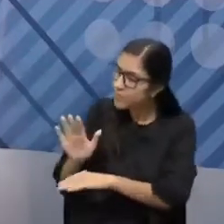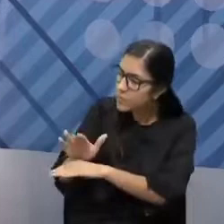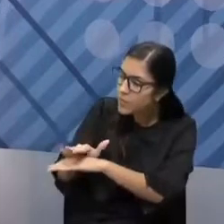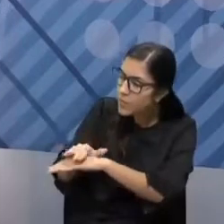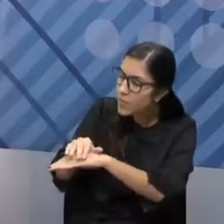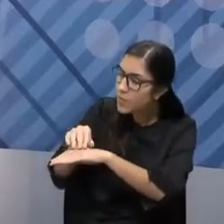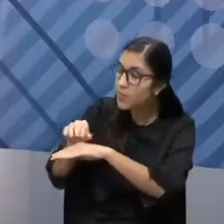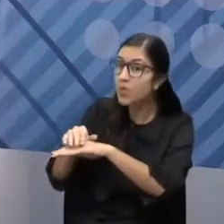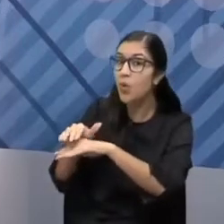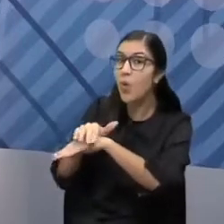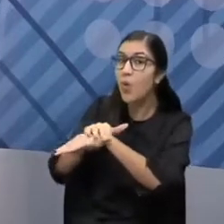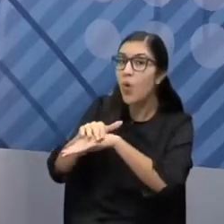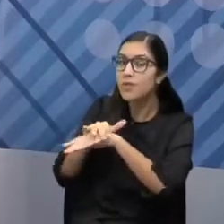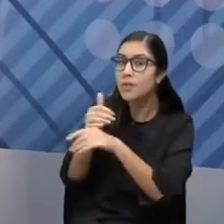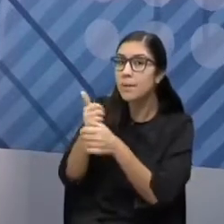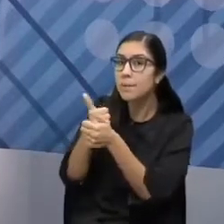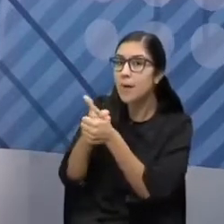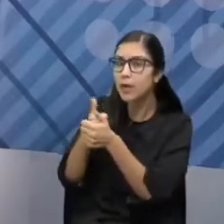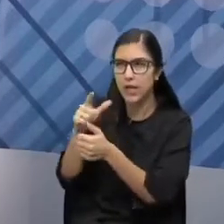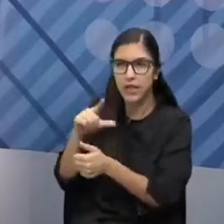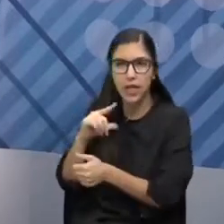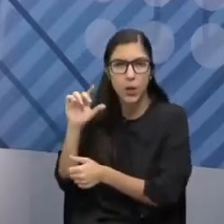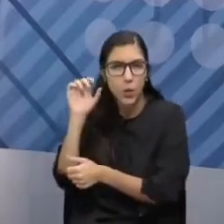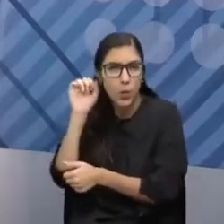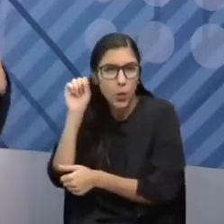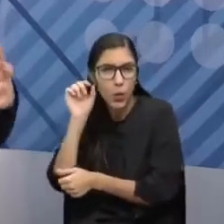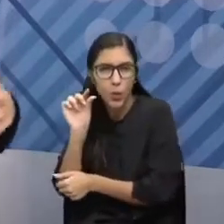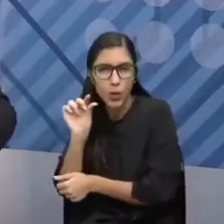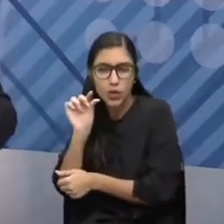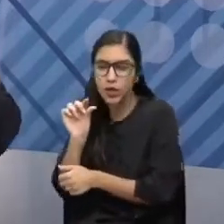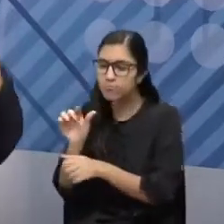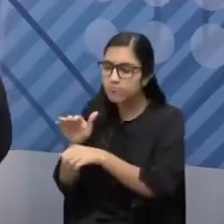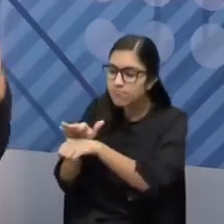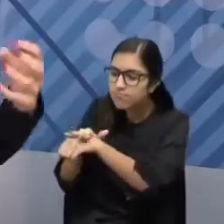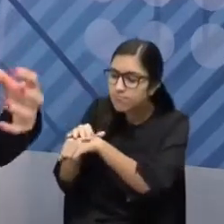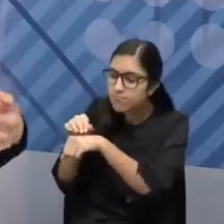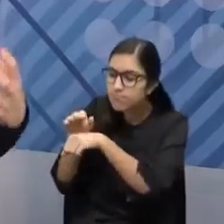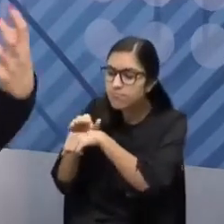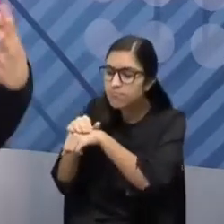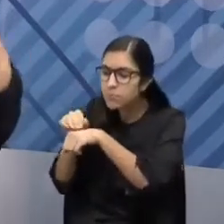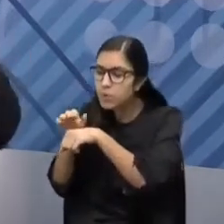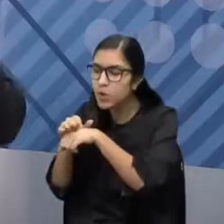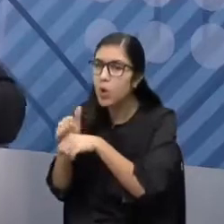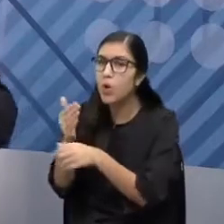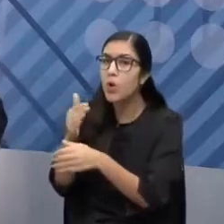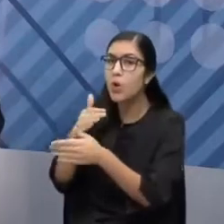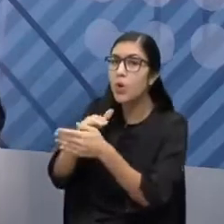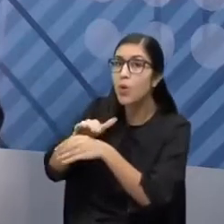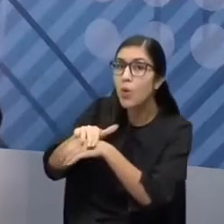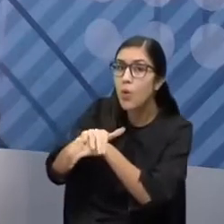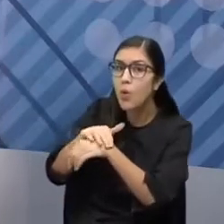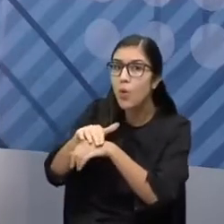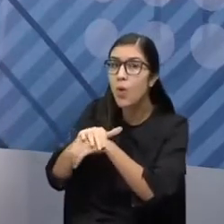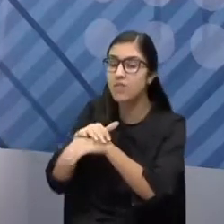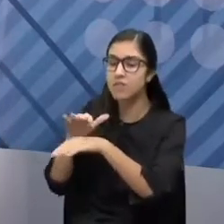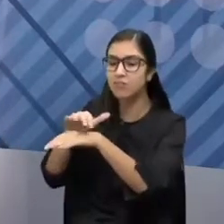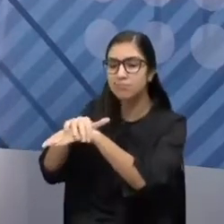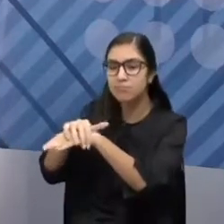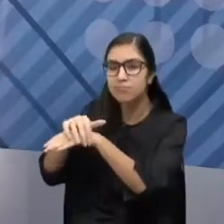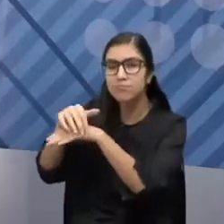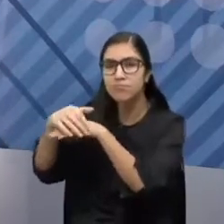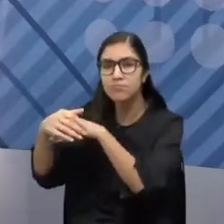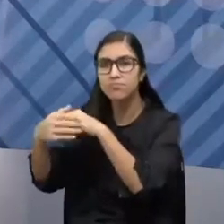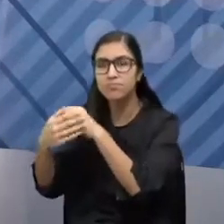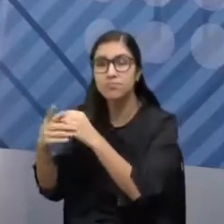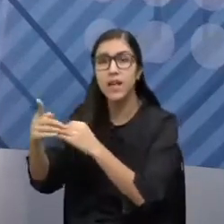vai falar próximo, se ela tiver um resíduo, próximo à orelhinha dela, você vai tocando,